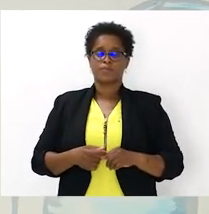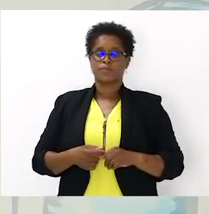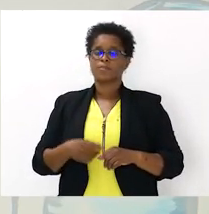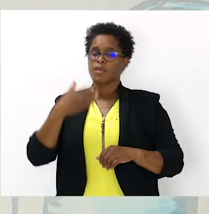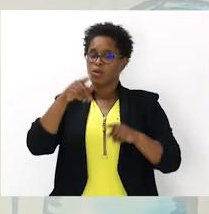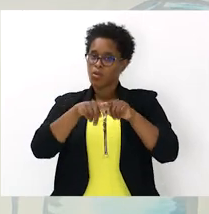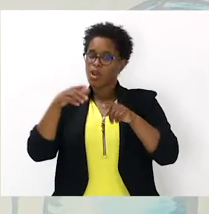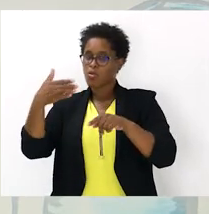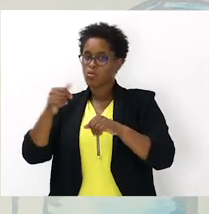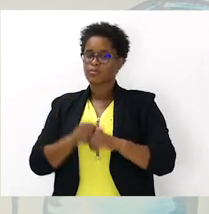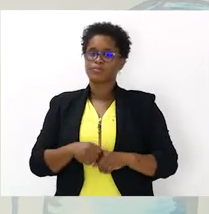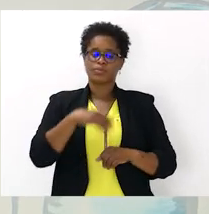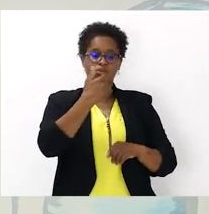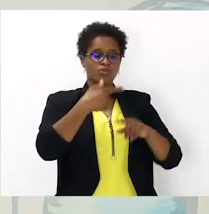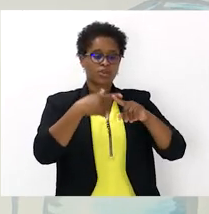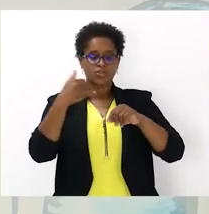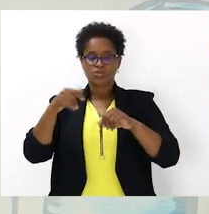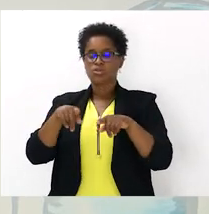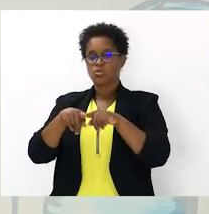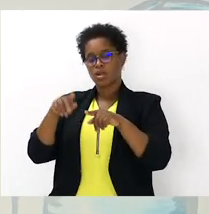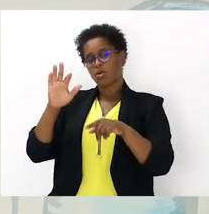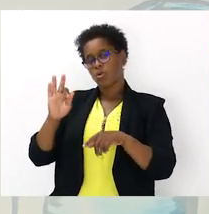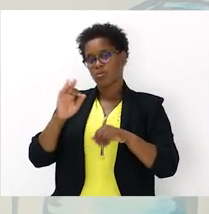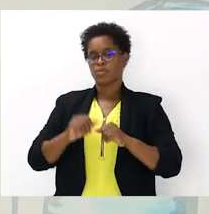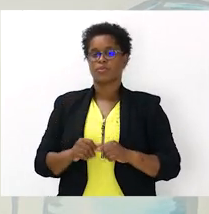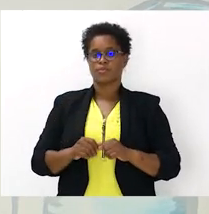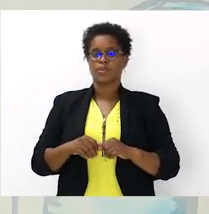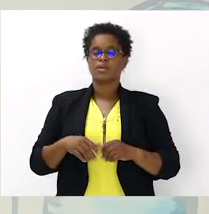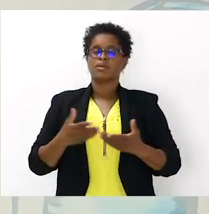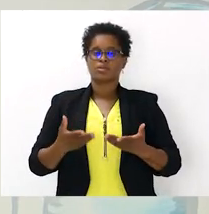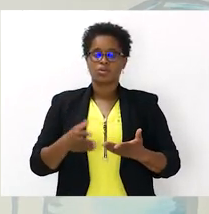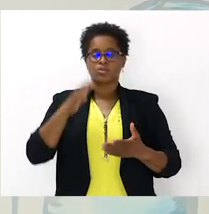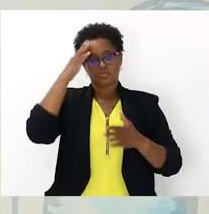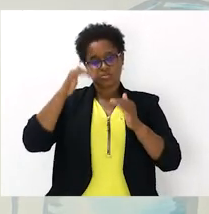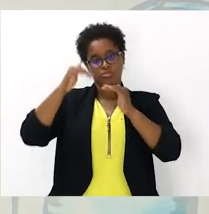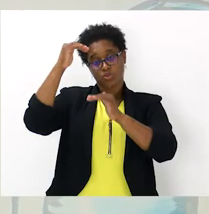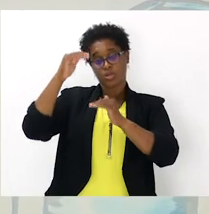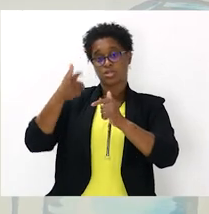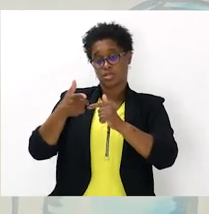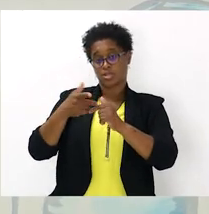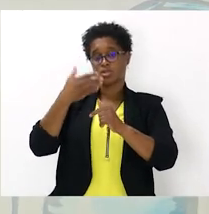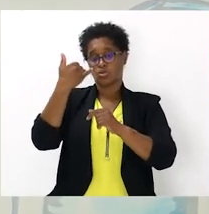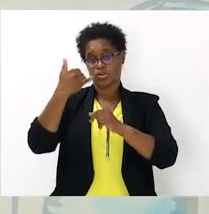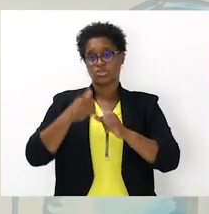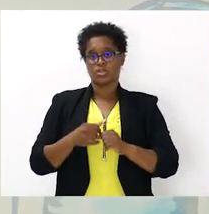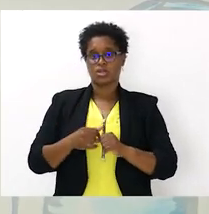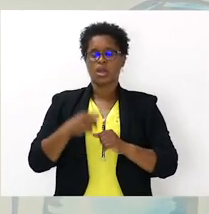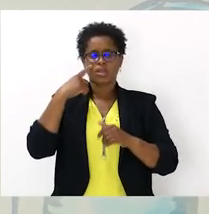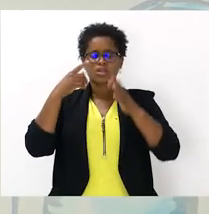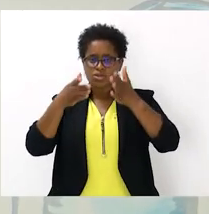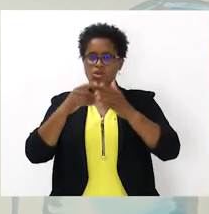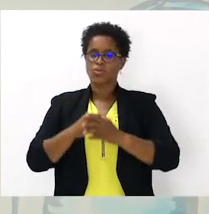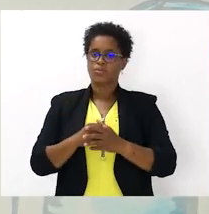dá 1, 2 vezes 2, 4, de expoente 2.